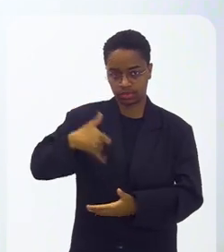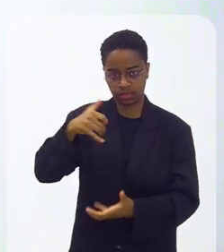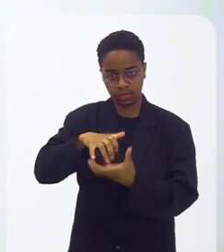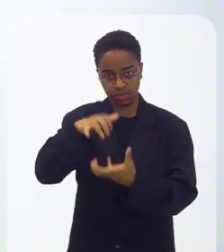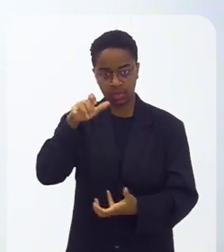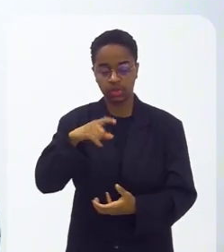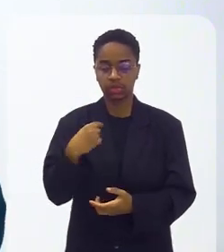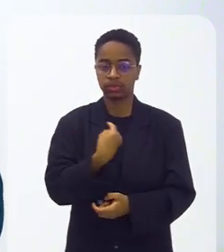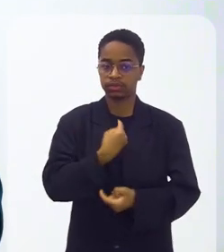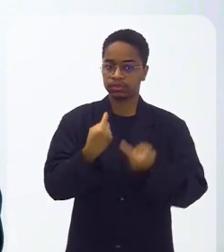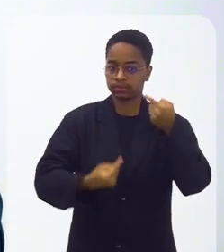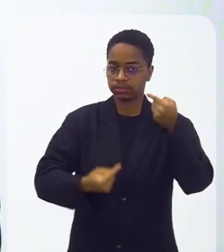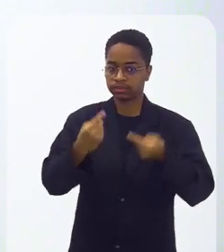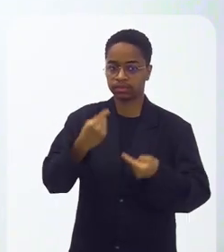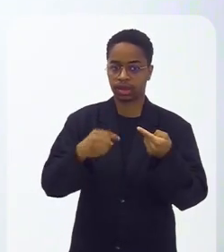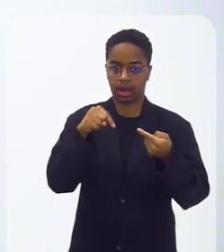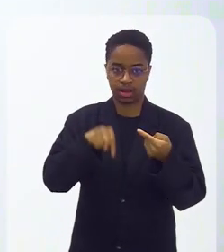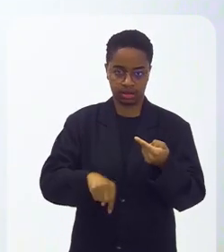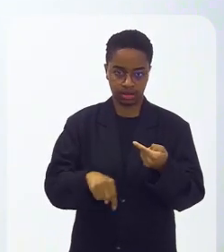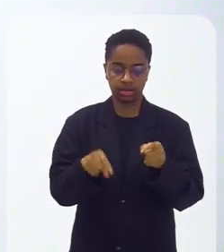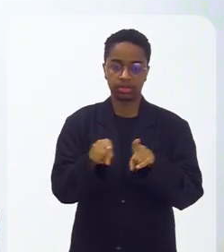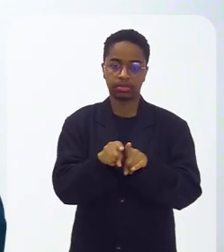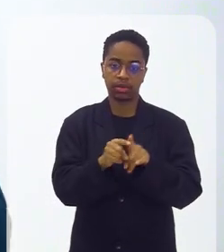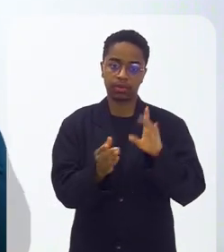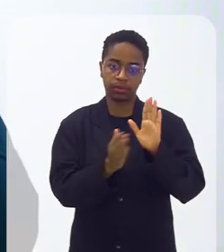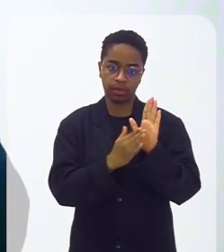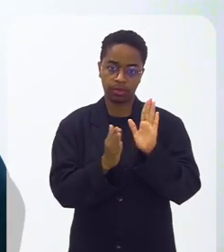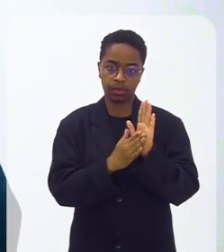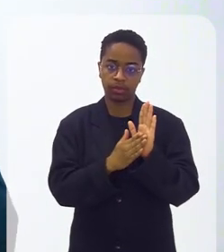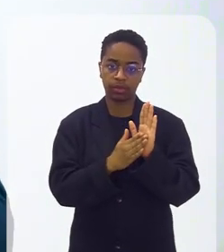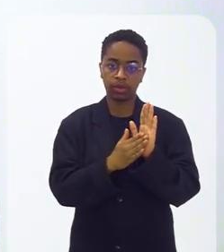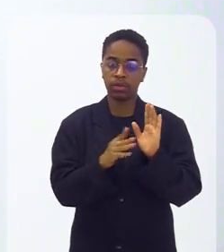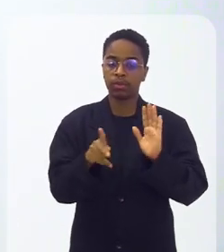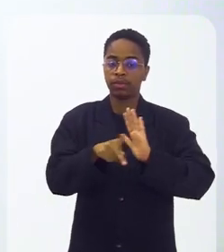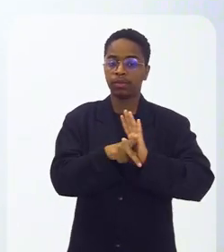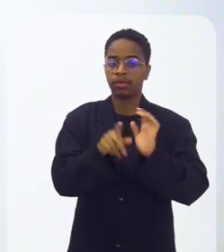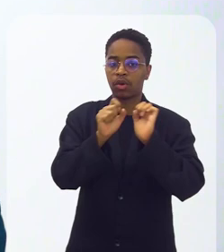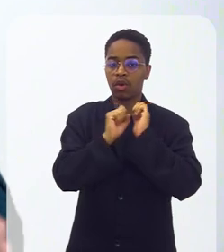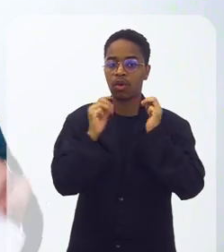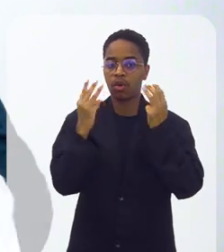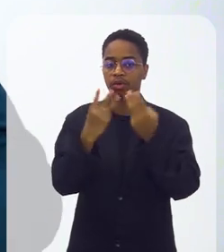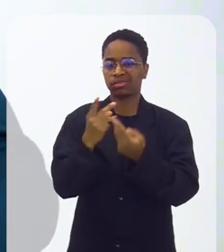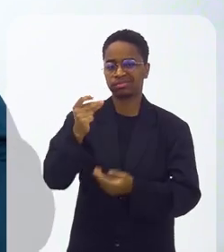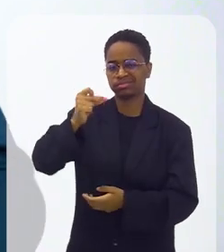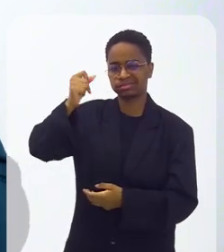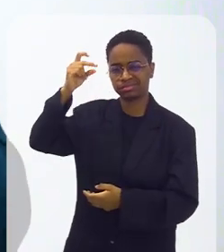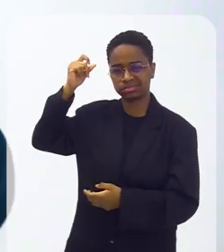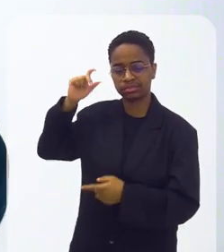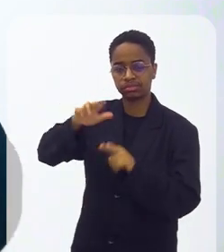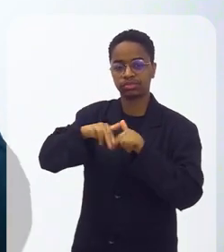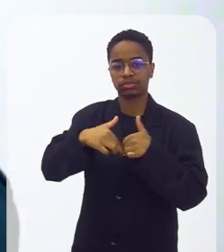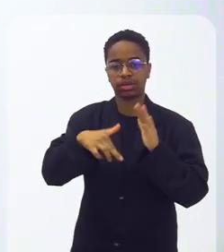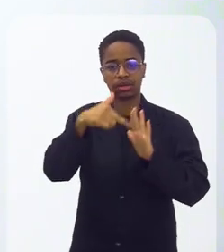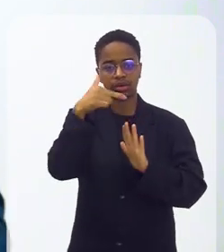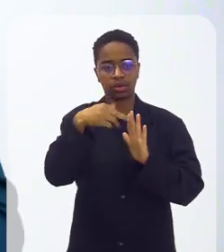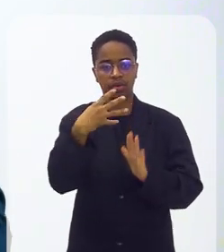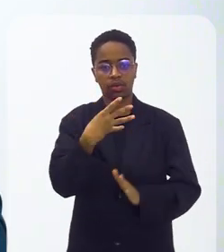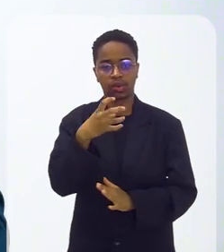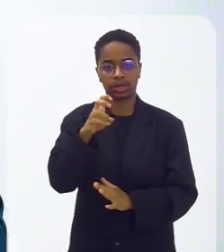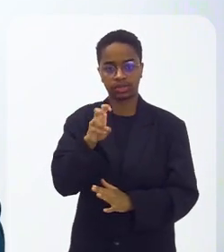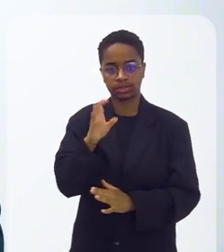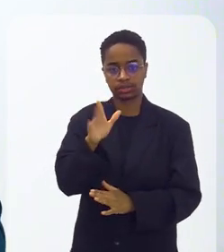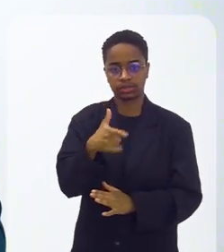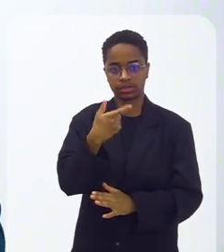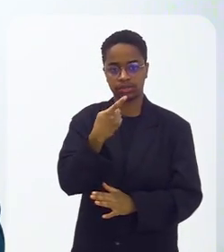Internacional da Pessoa Idosa, que nós estamos debatendo, a proposta que foi trazida pela ONU, lá atrás, através da